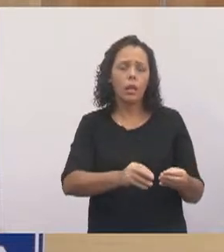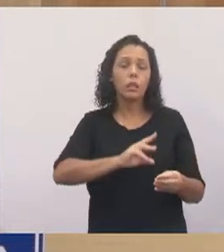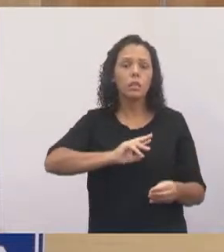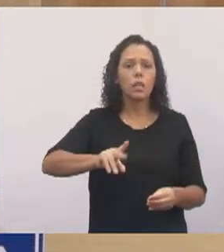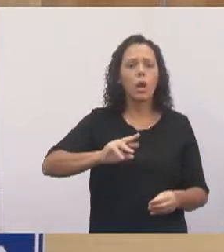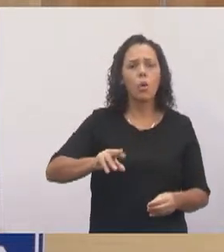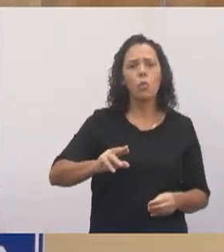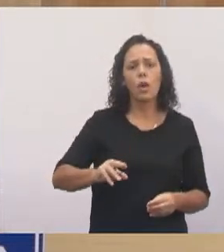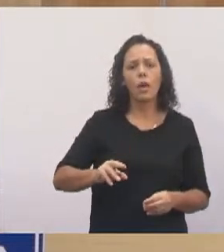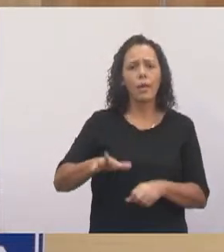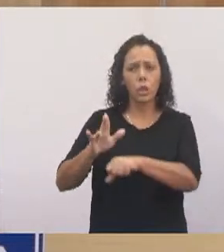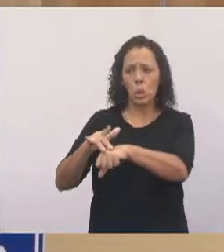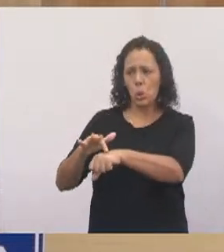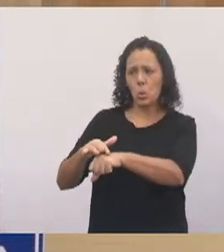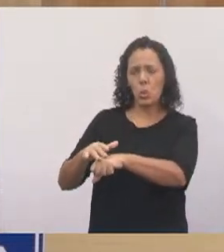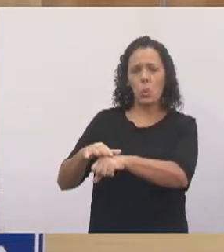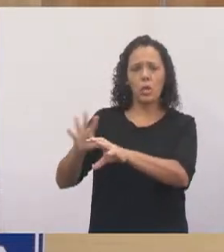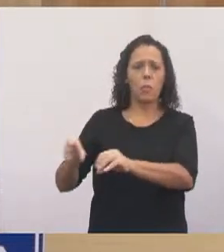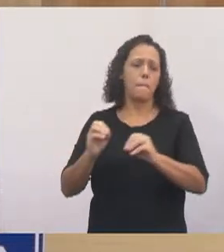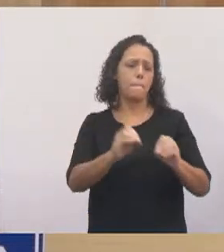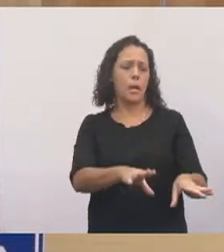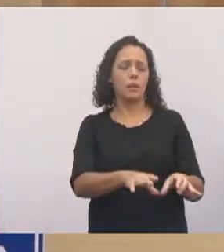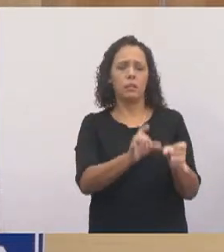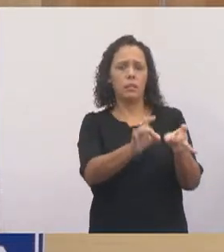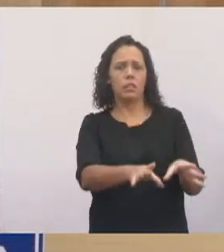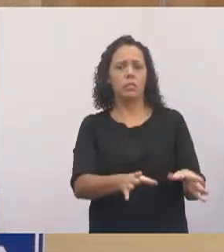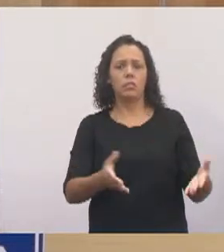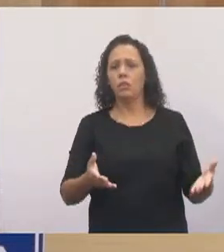deixa eu me livrar logo disso aqui, que isso aqui não presta.